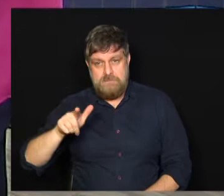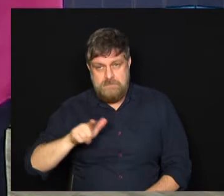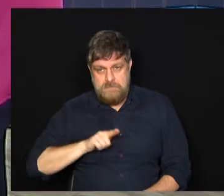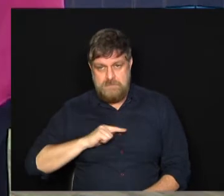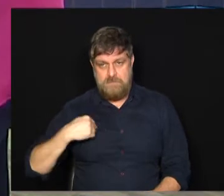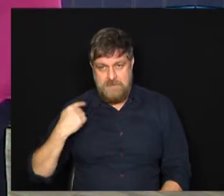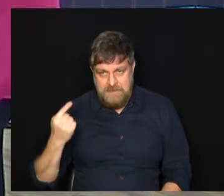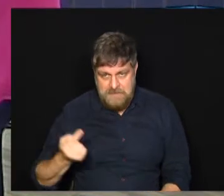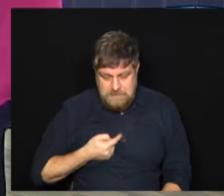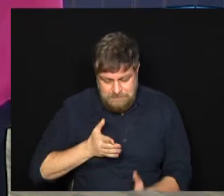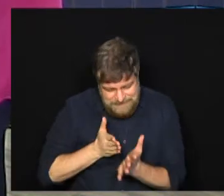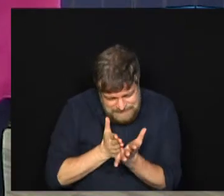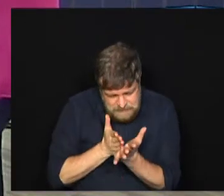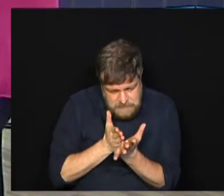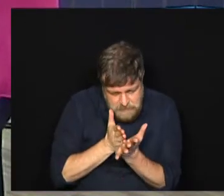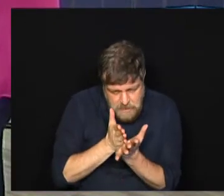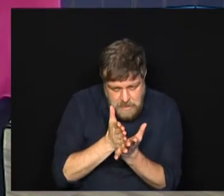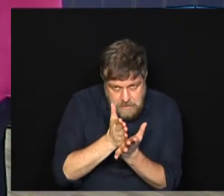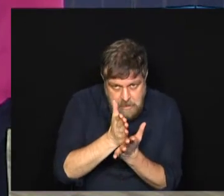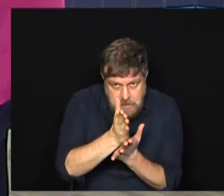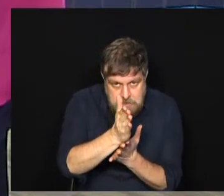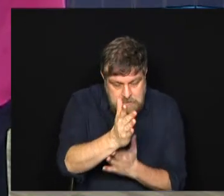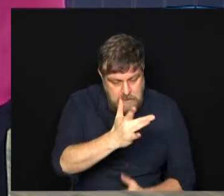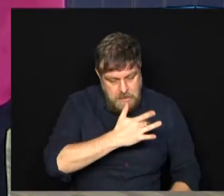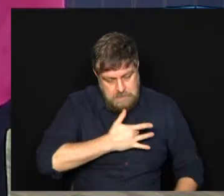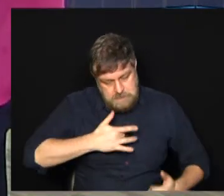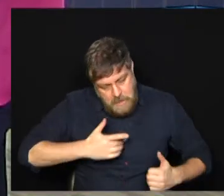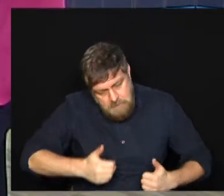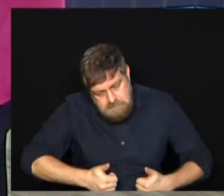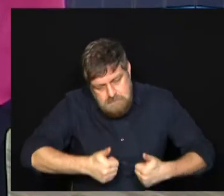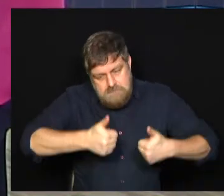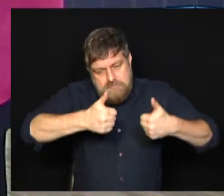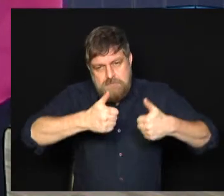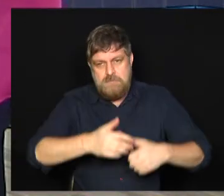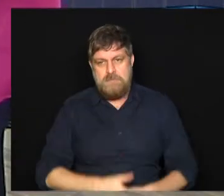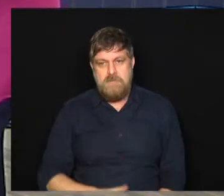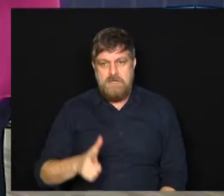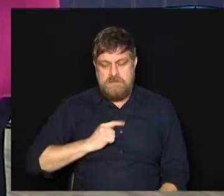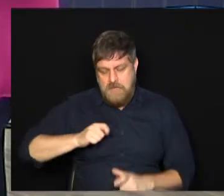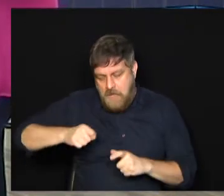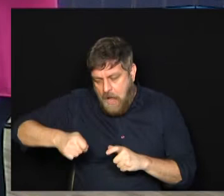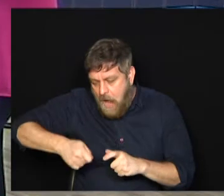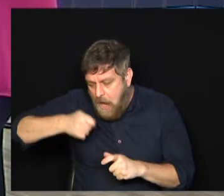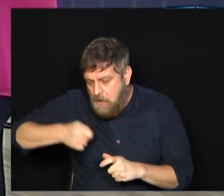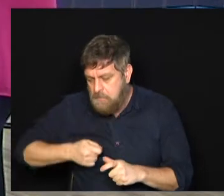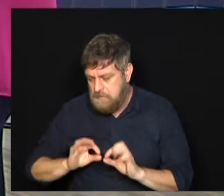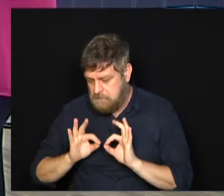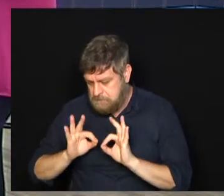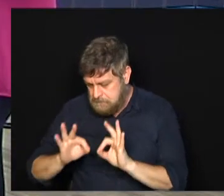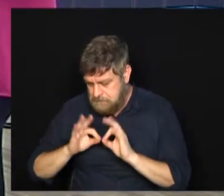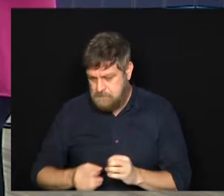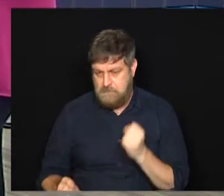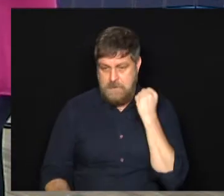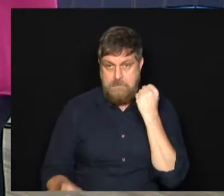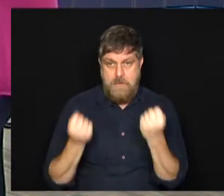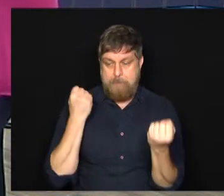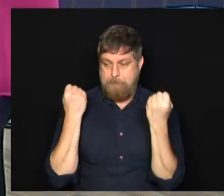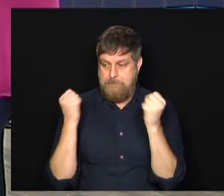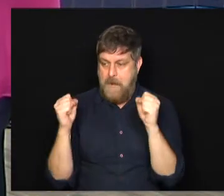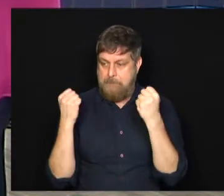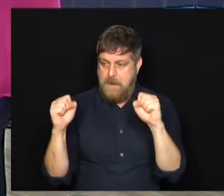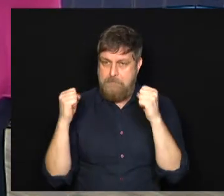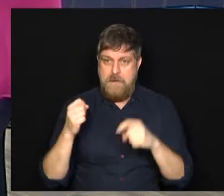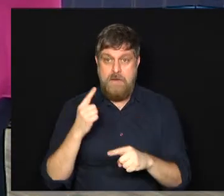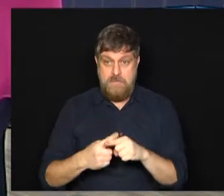pelo caminho, indo pelo caminho mais saudável mesmo, né? O senhor falou aí de uma dieta mais saudável, da atividade física, porque